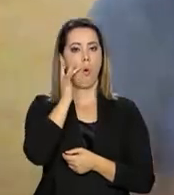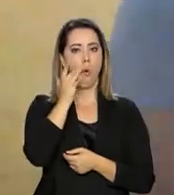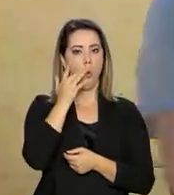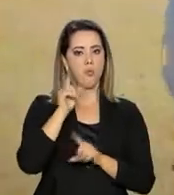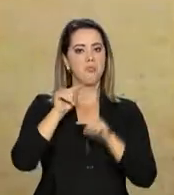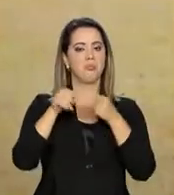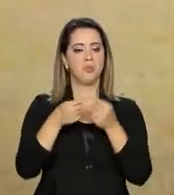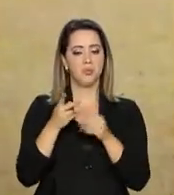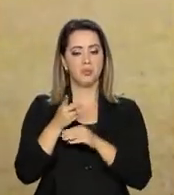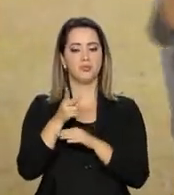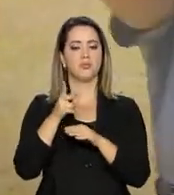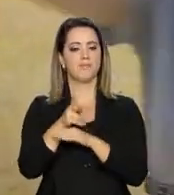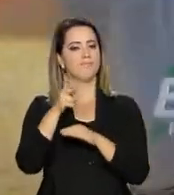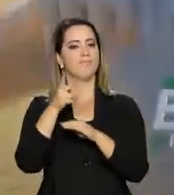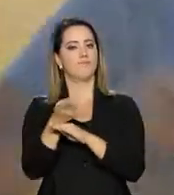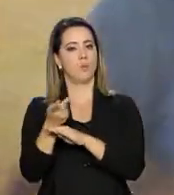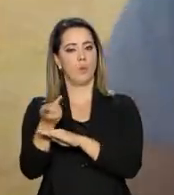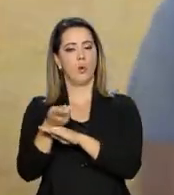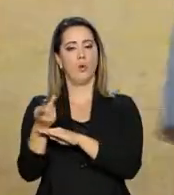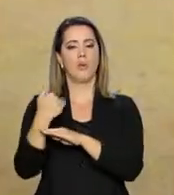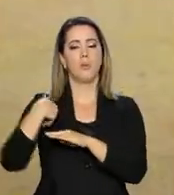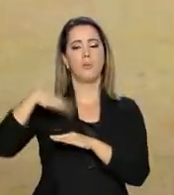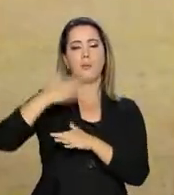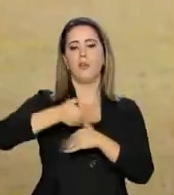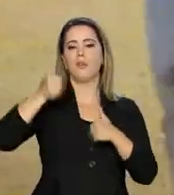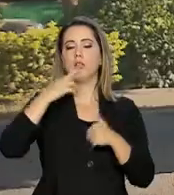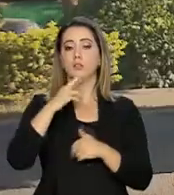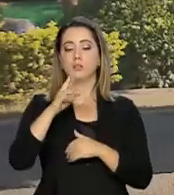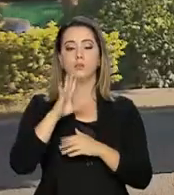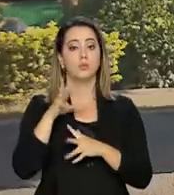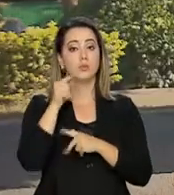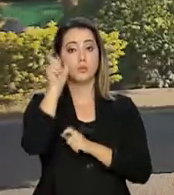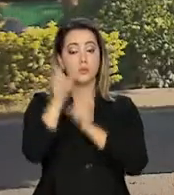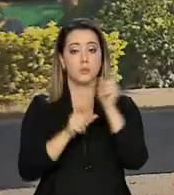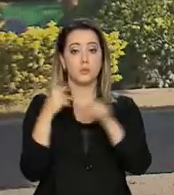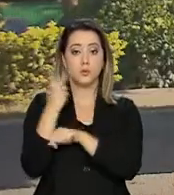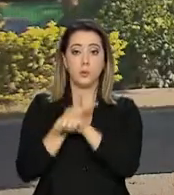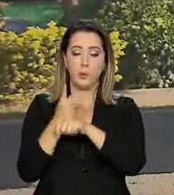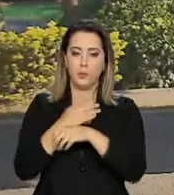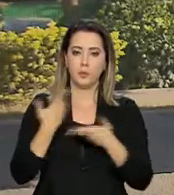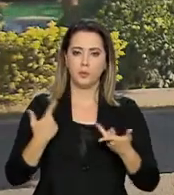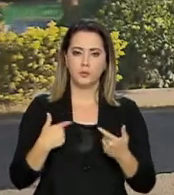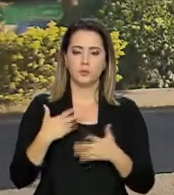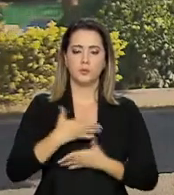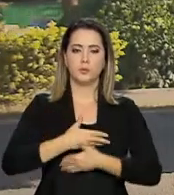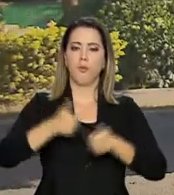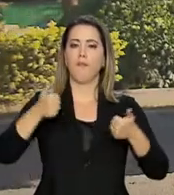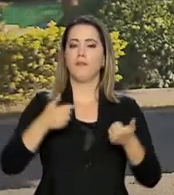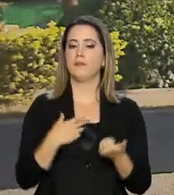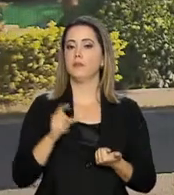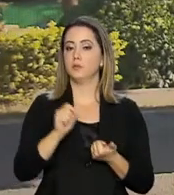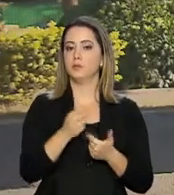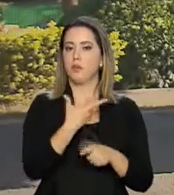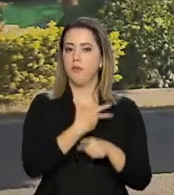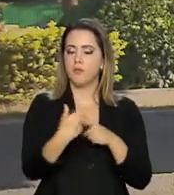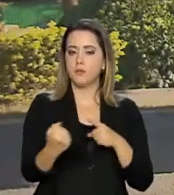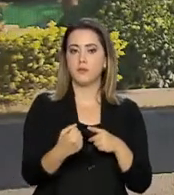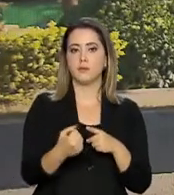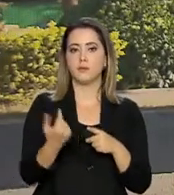gente busca sempre melhores resultados assim como todo mundo que entra no sport em busca de superação de